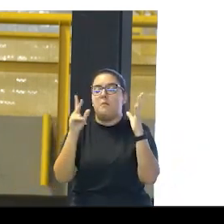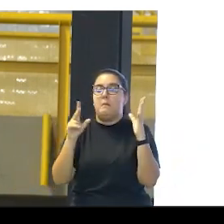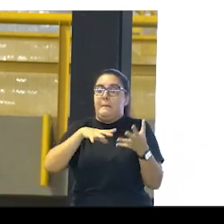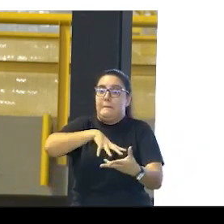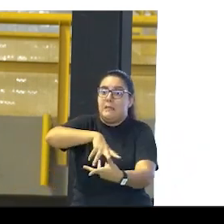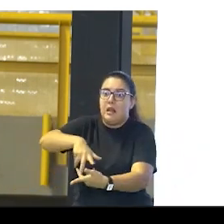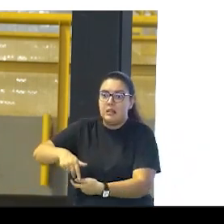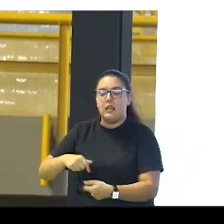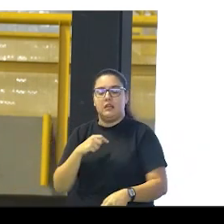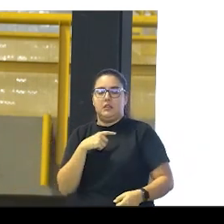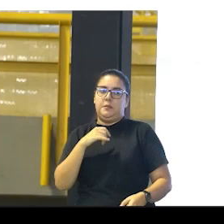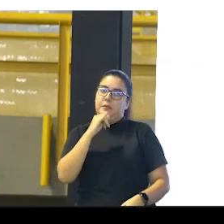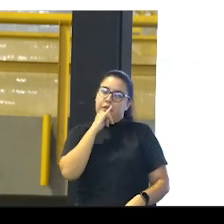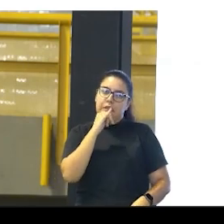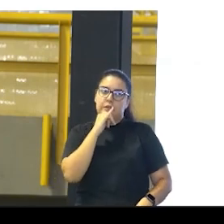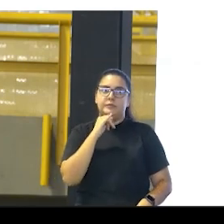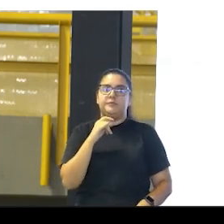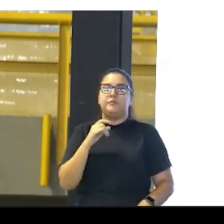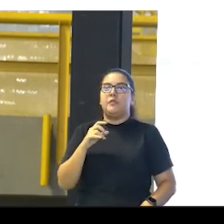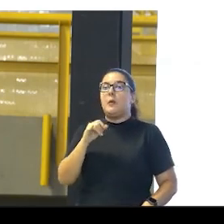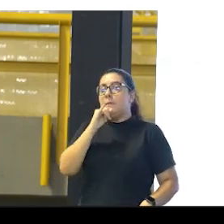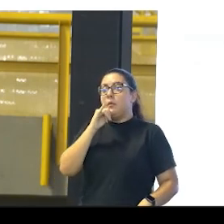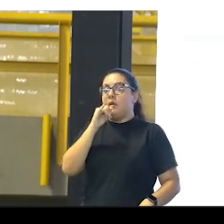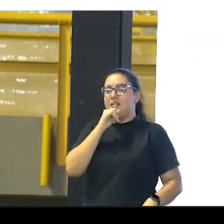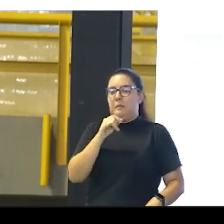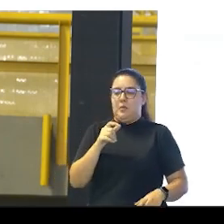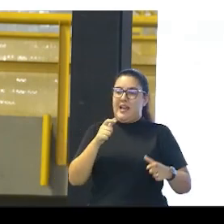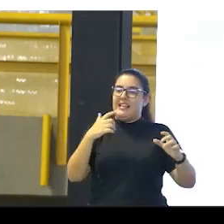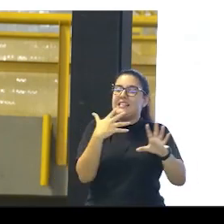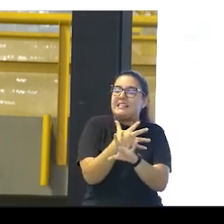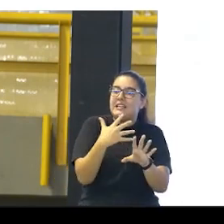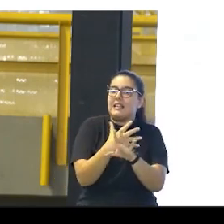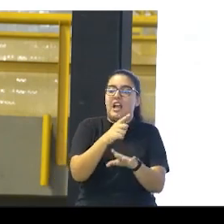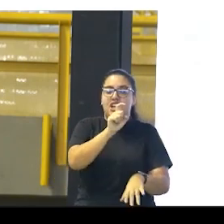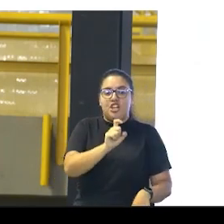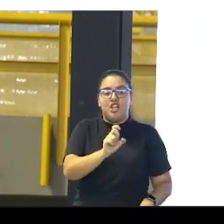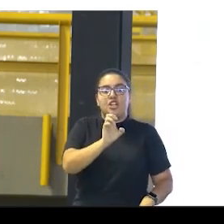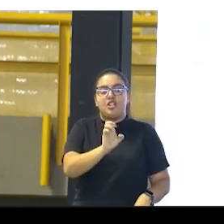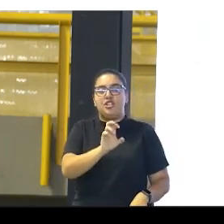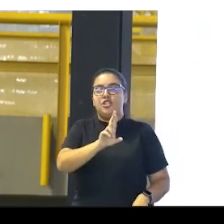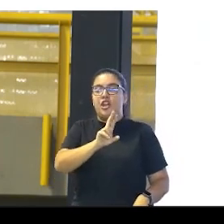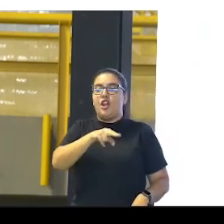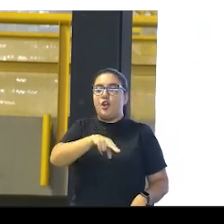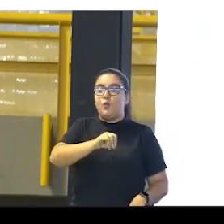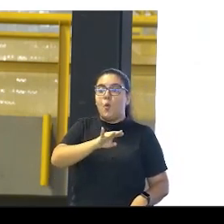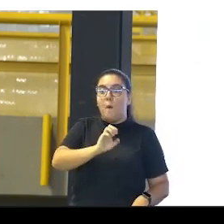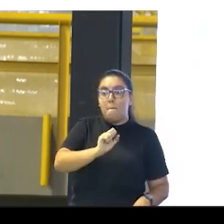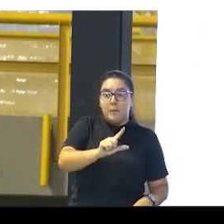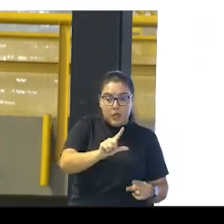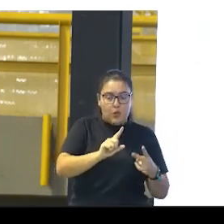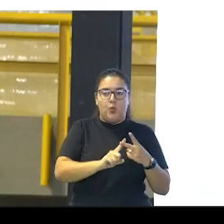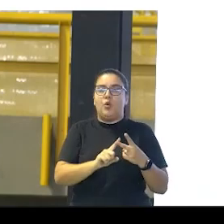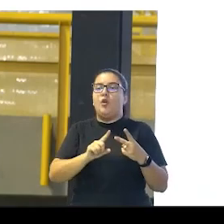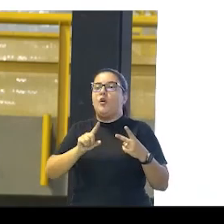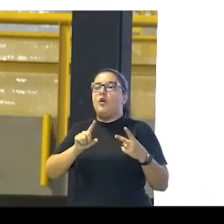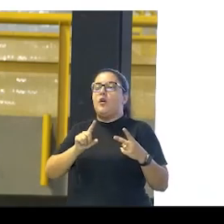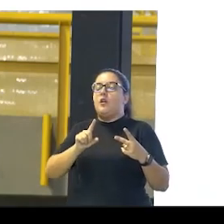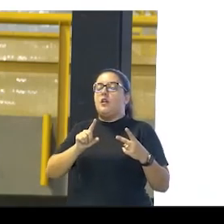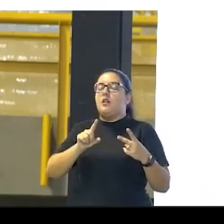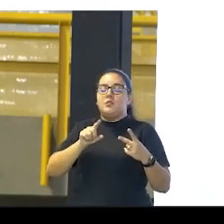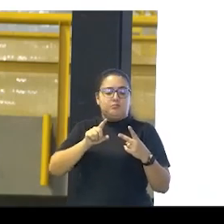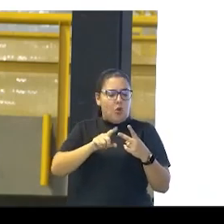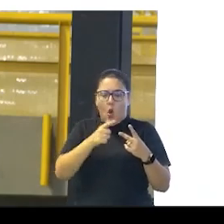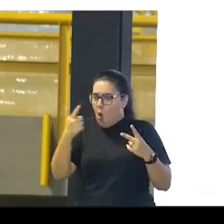parta do pressuposto que Chernobyl, que Fukushima foram acidentes